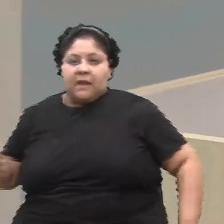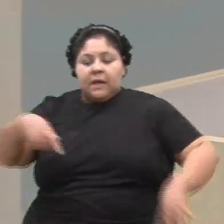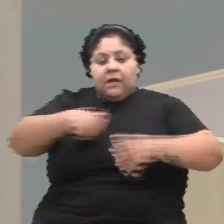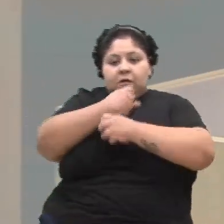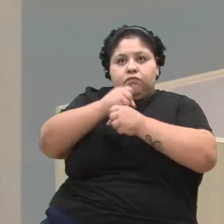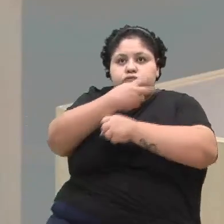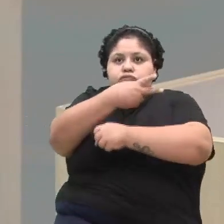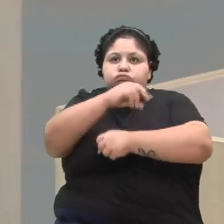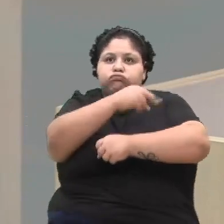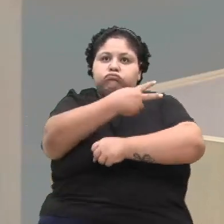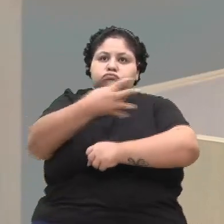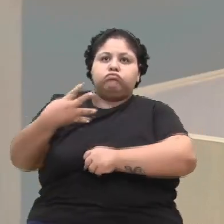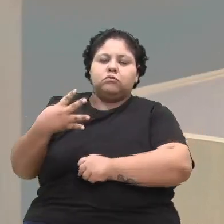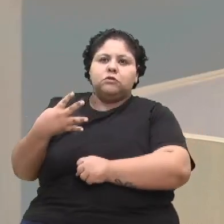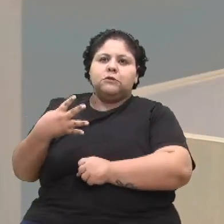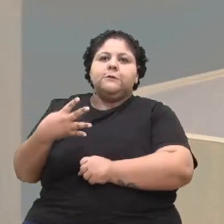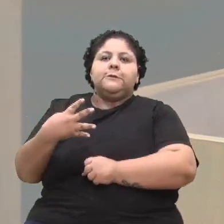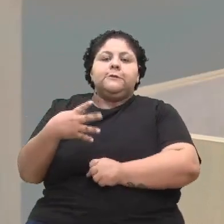está bastante